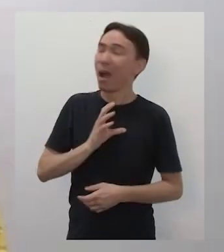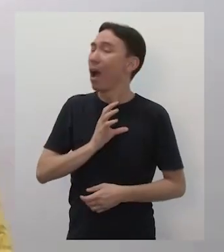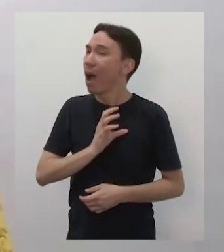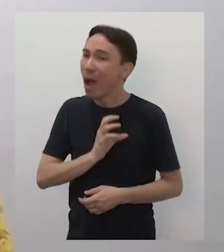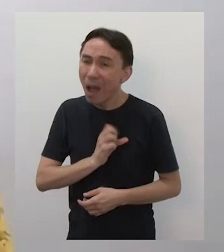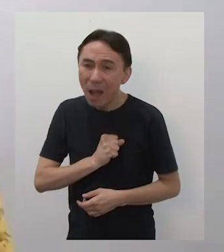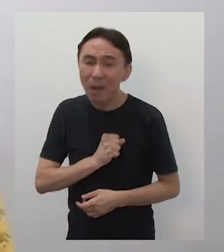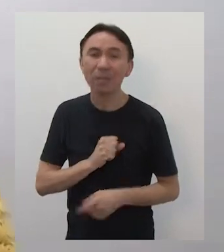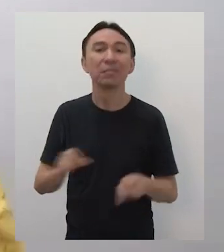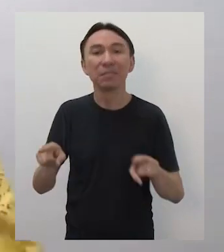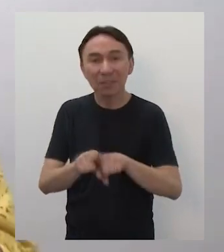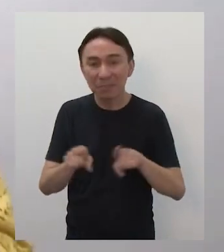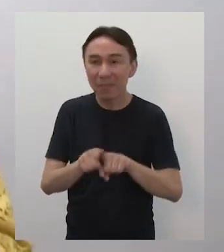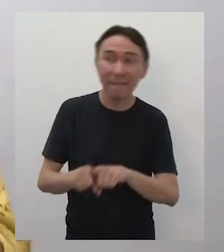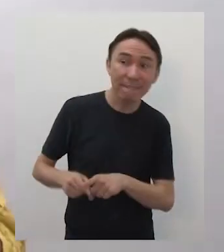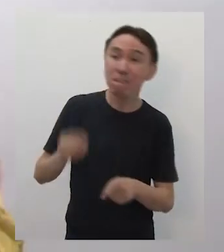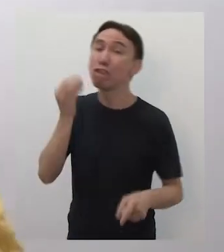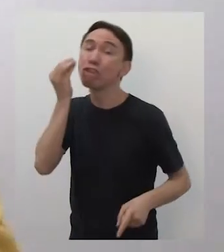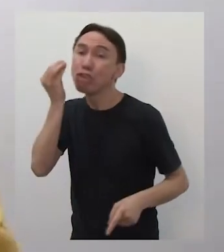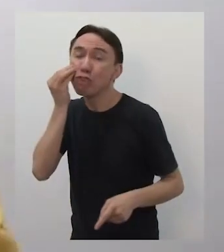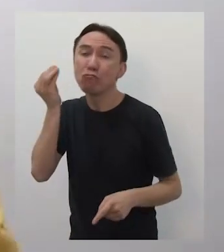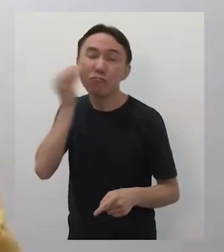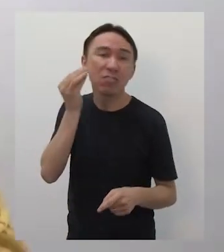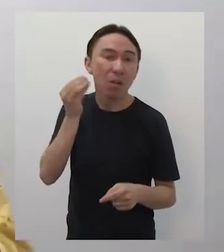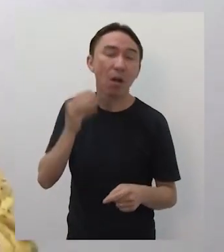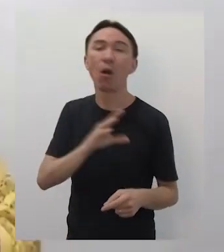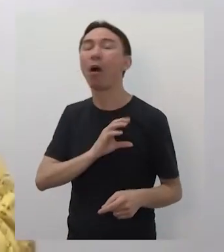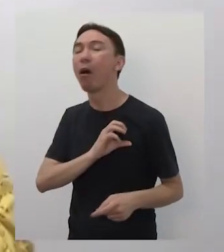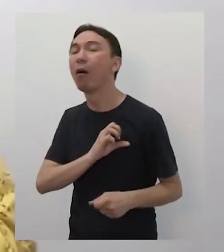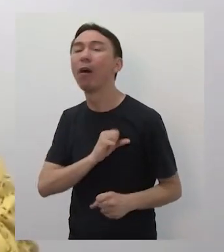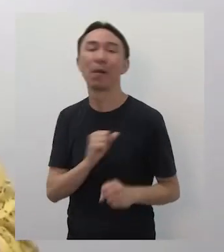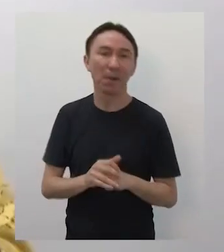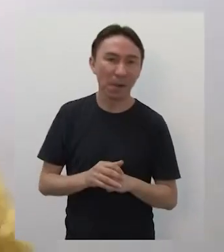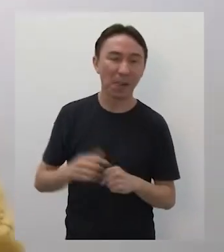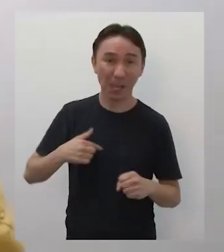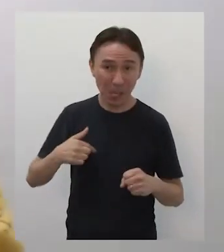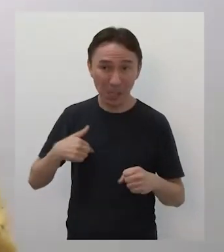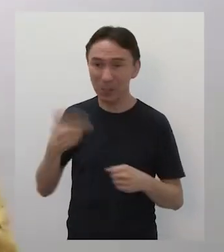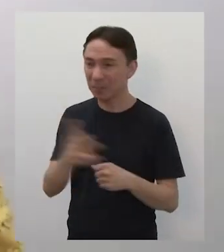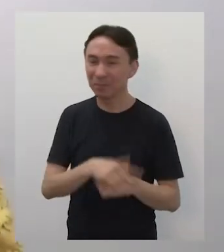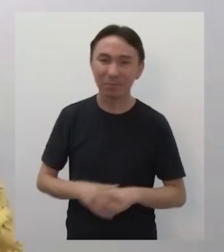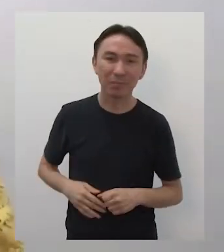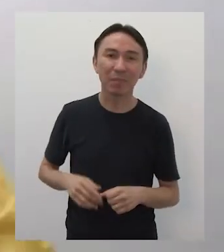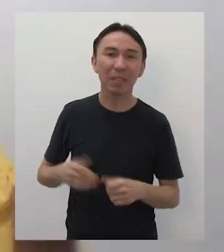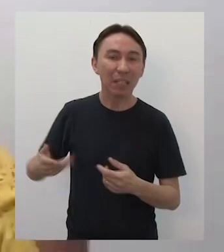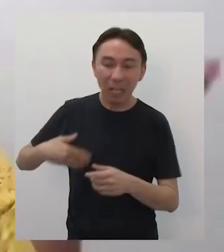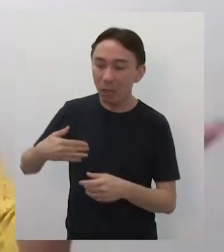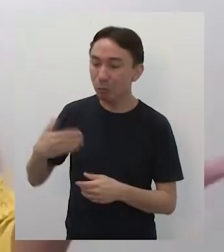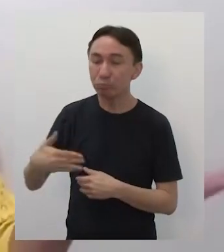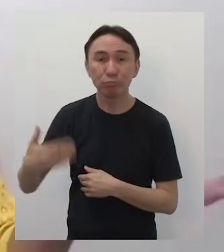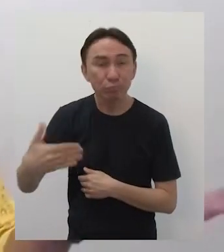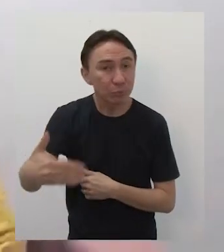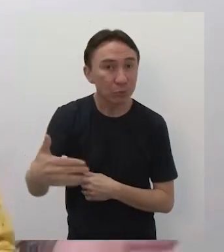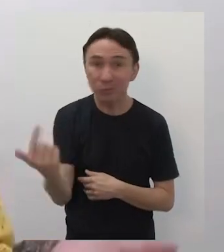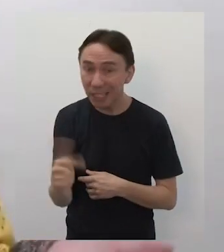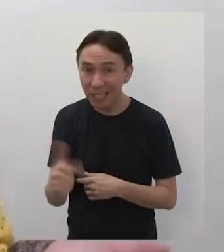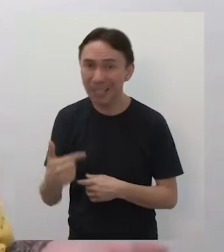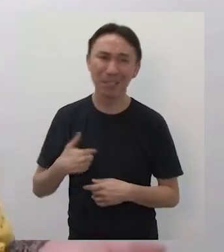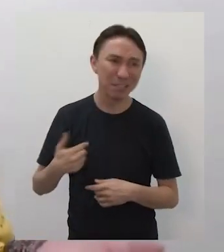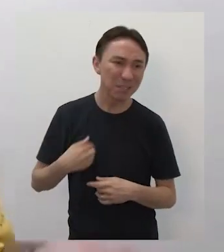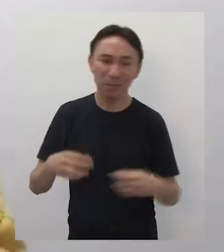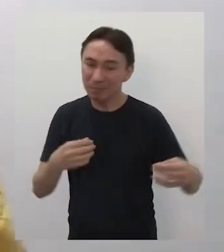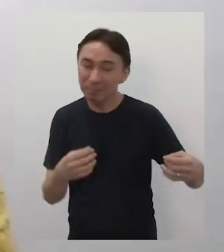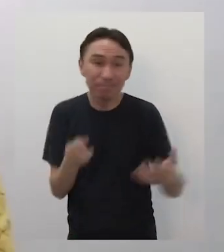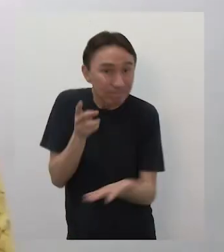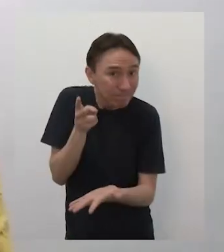também desafios. Viver sem rotinas, para mim, é aprender sempre. É experimentar o